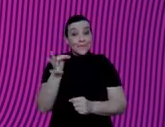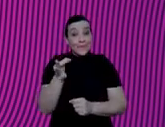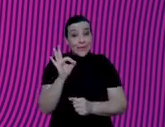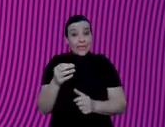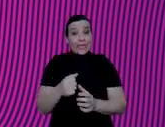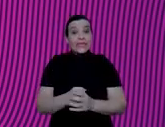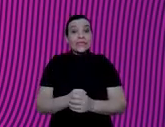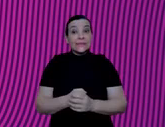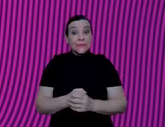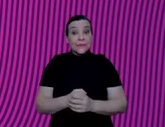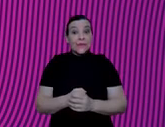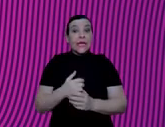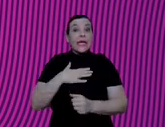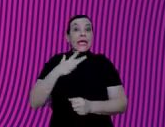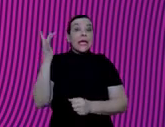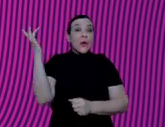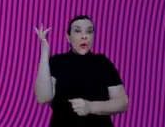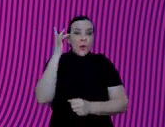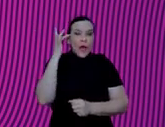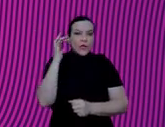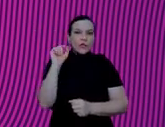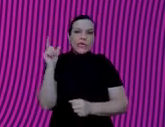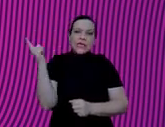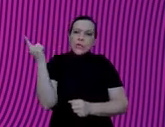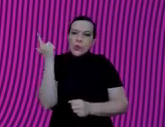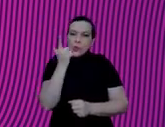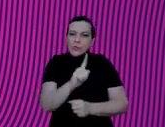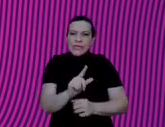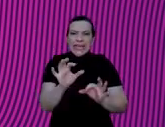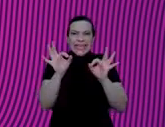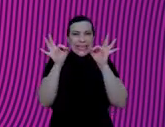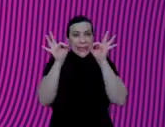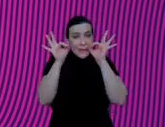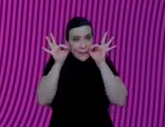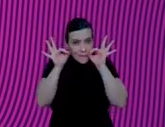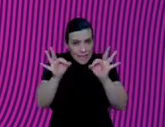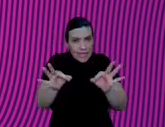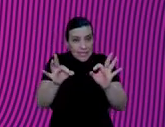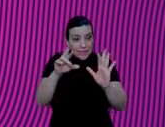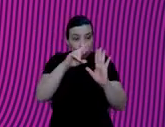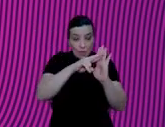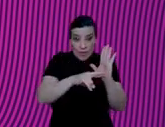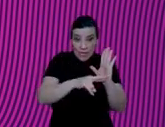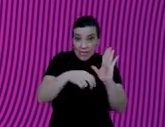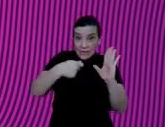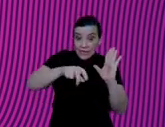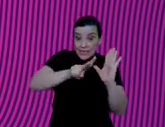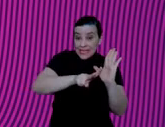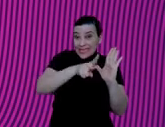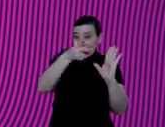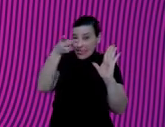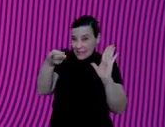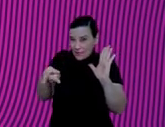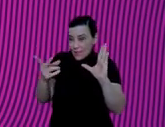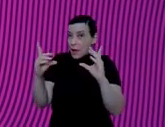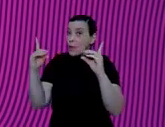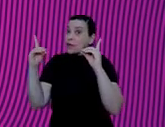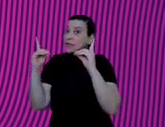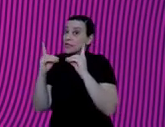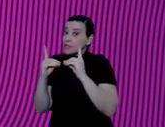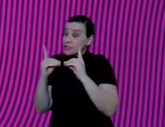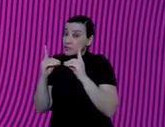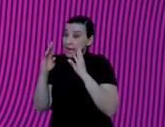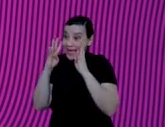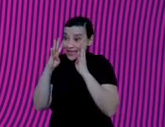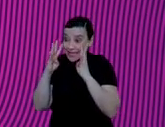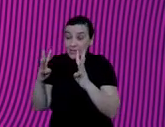acho que a gente só consegue sucesso do protocolo se a gente transforma o atendimento em cefaleia em um processo. Às